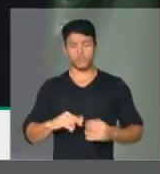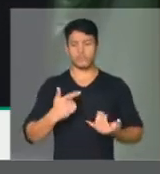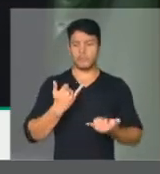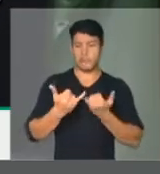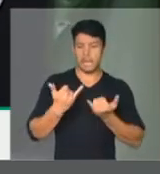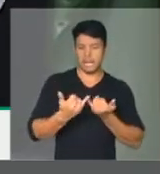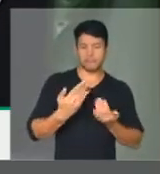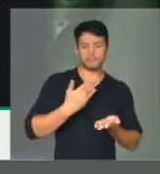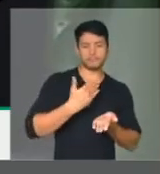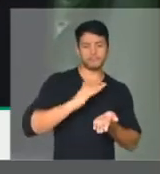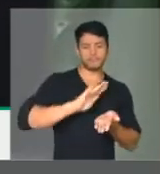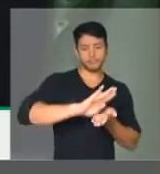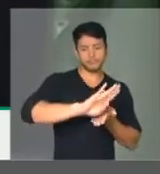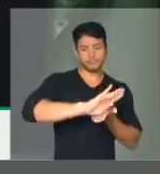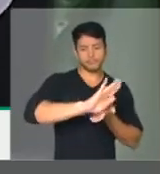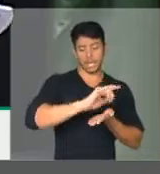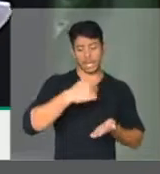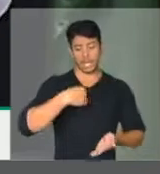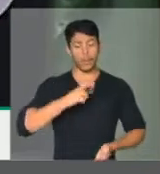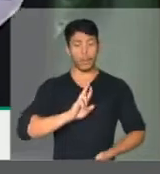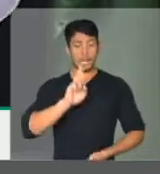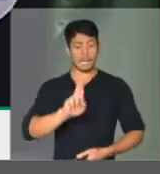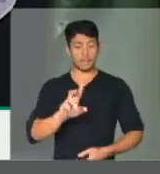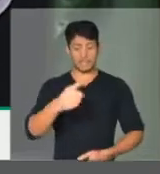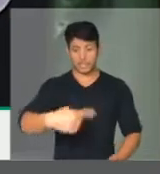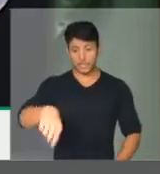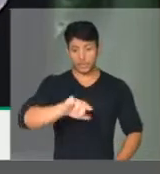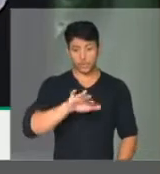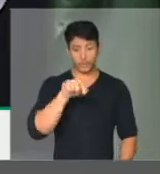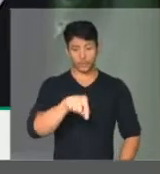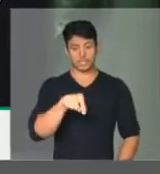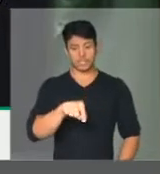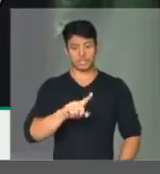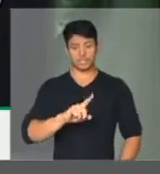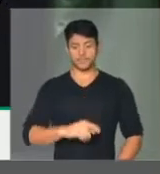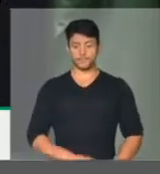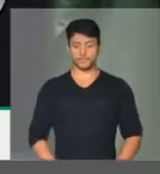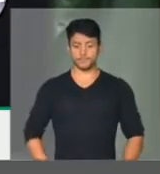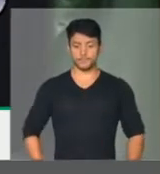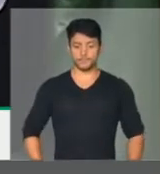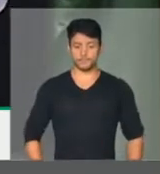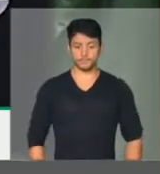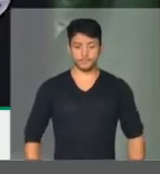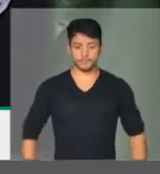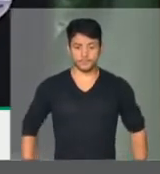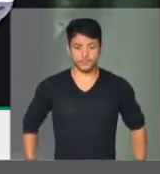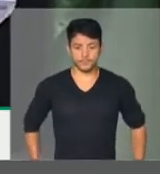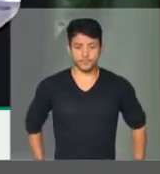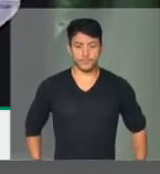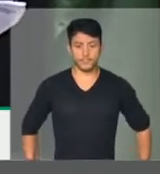busco representar e que é objeto de cuidado e atenção do nosso.